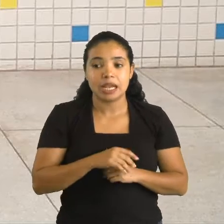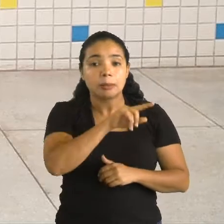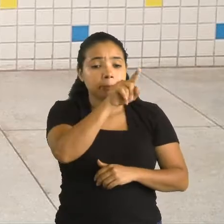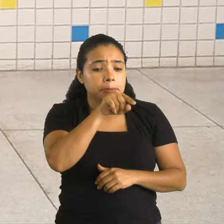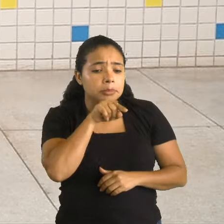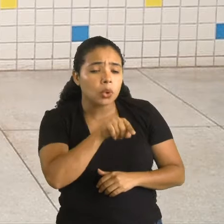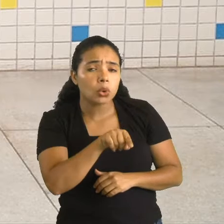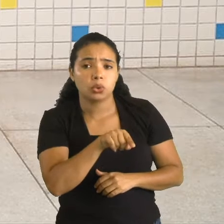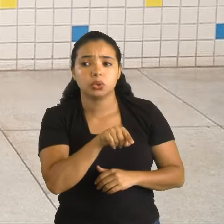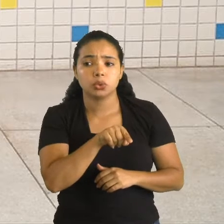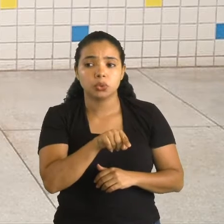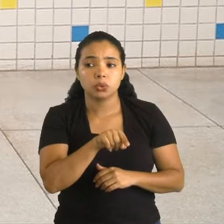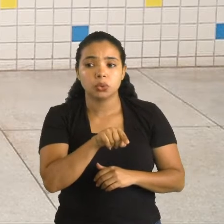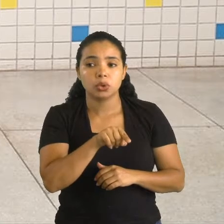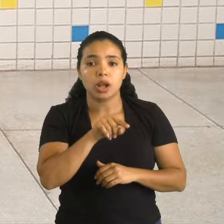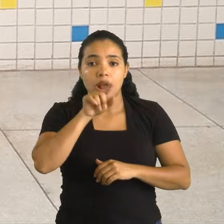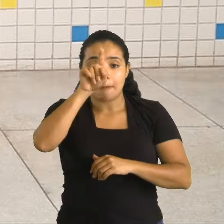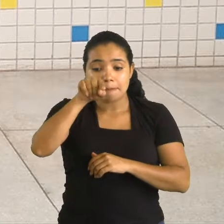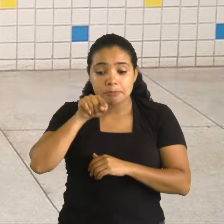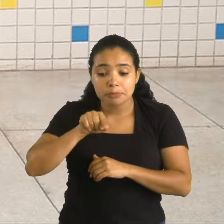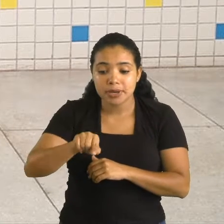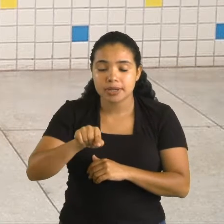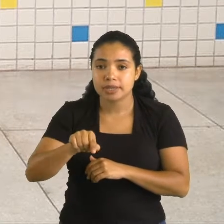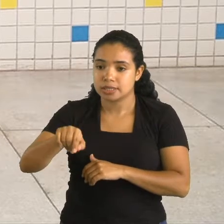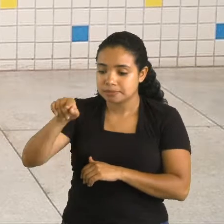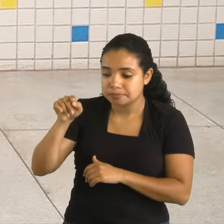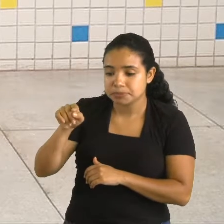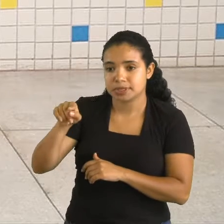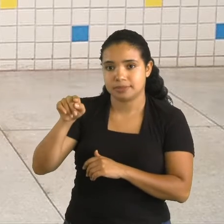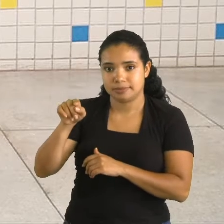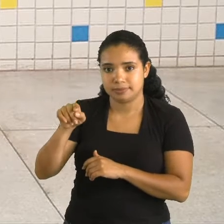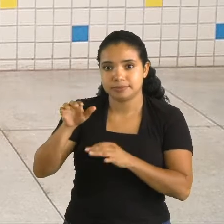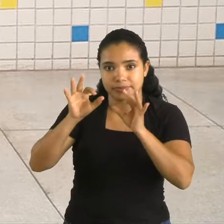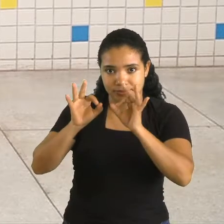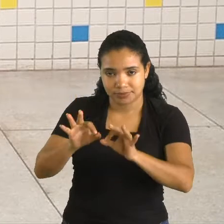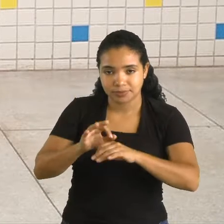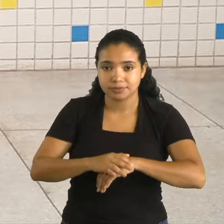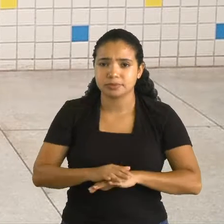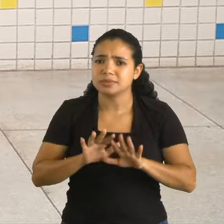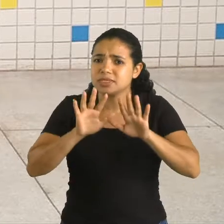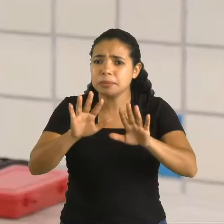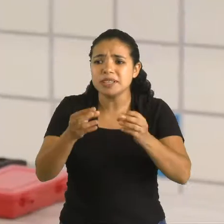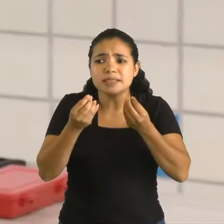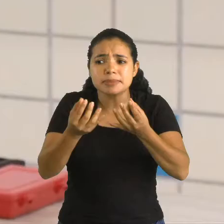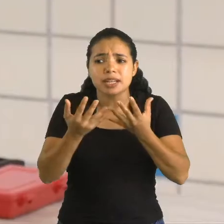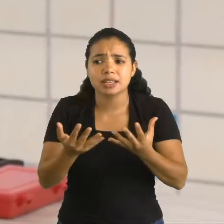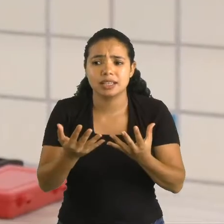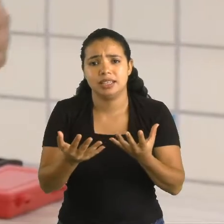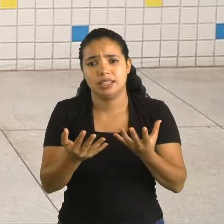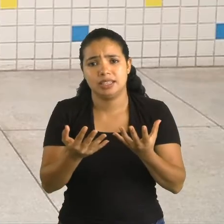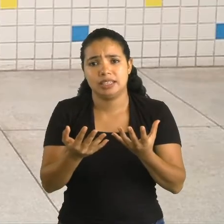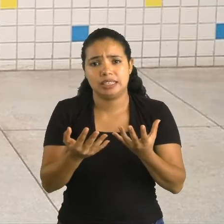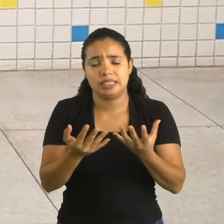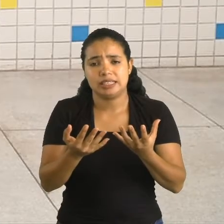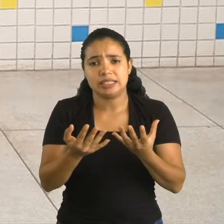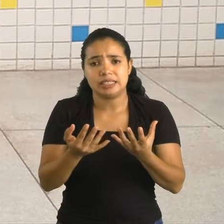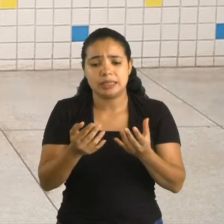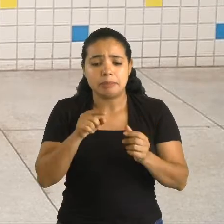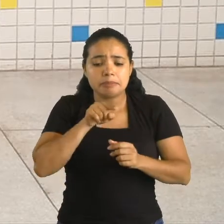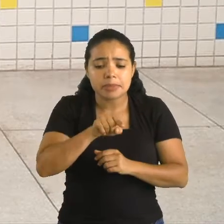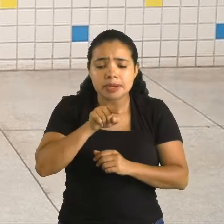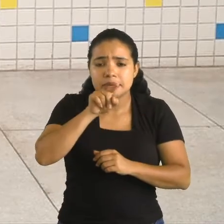interrogação, exclamação e o ponto final, certo? Mas para que serve essa